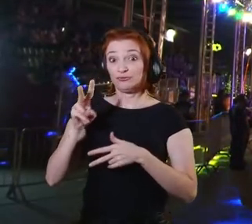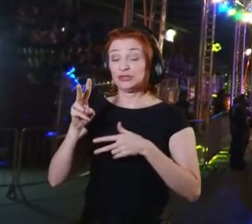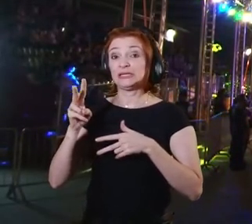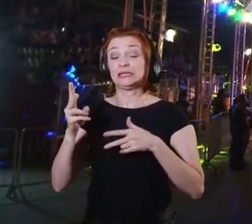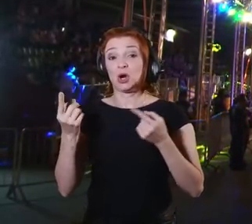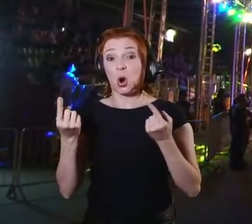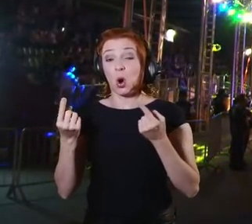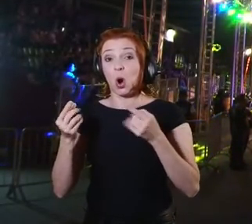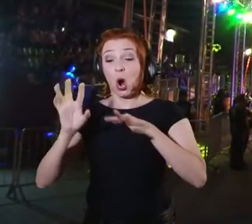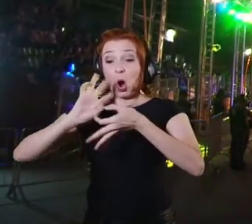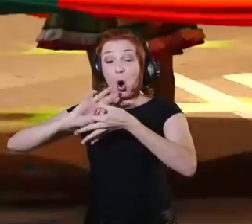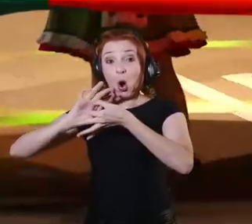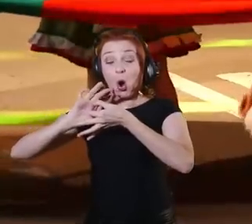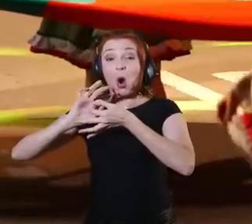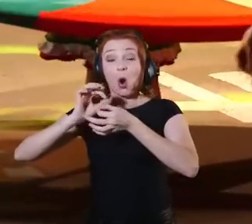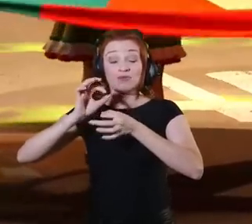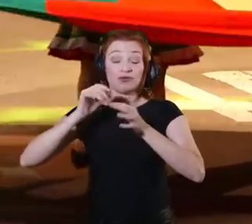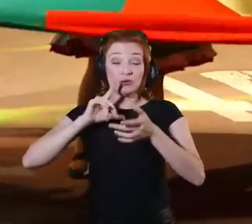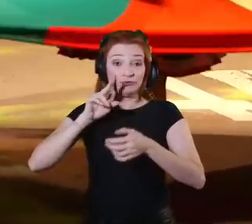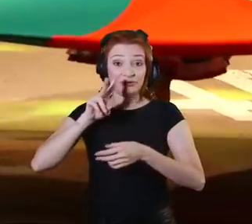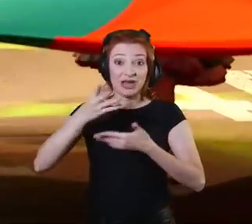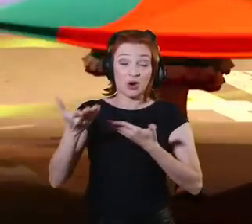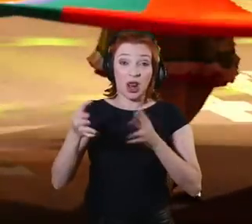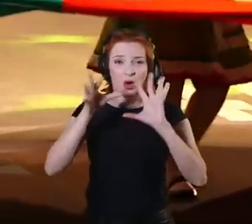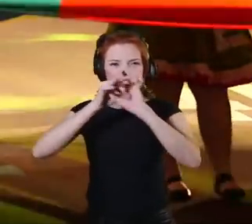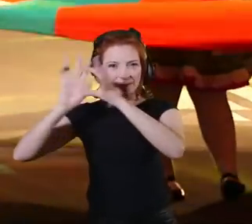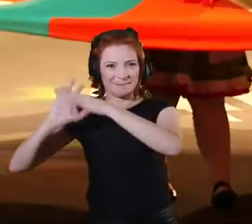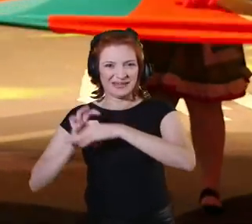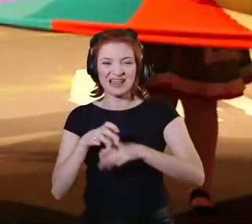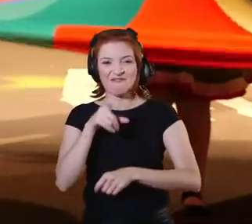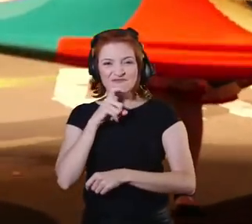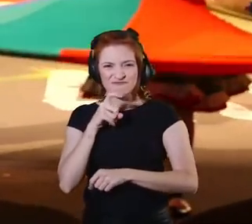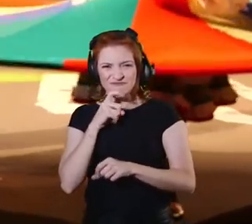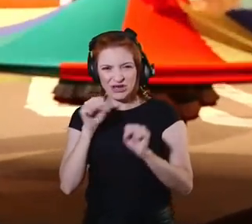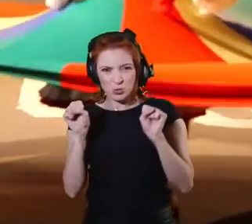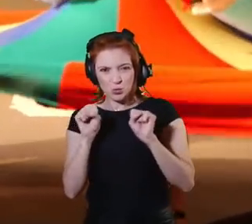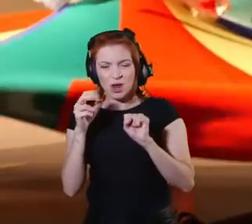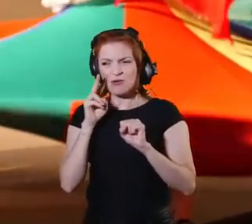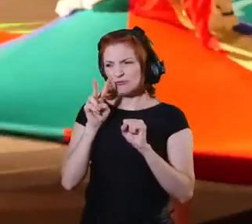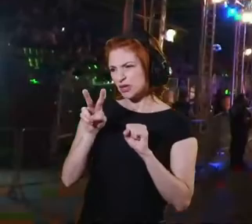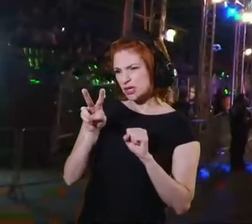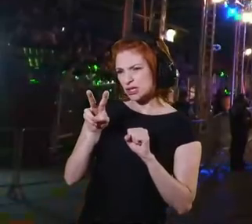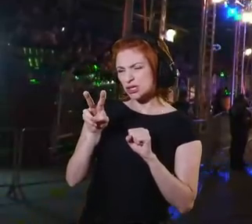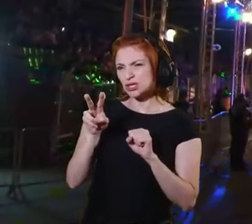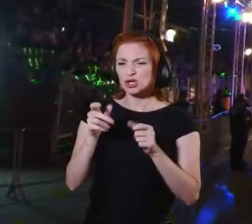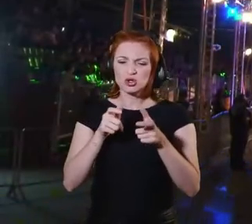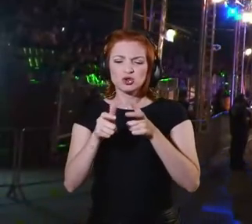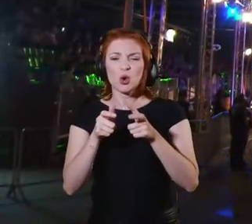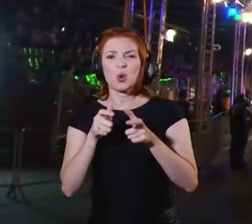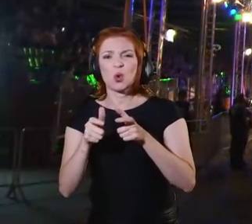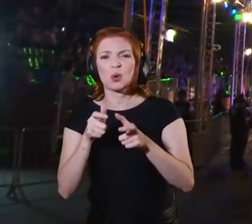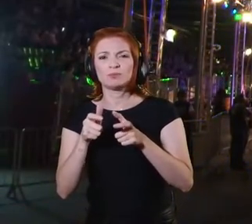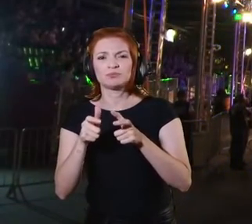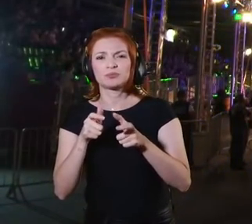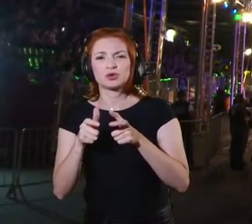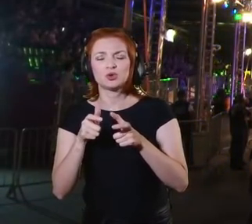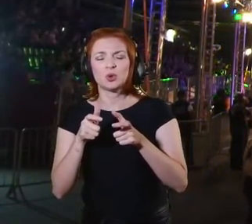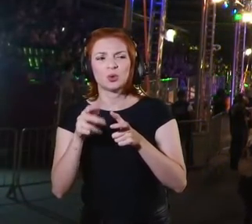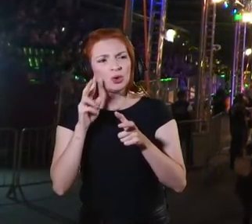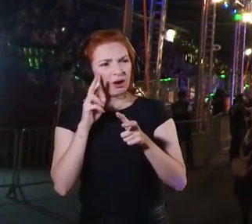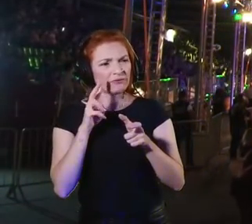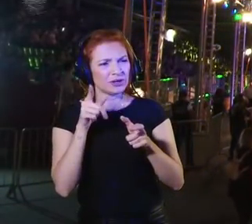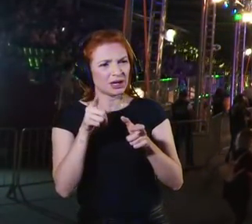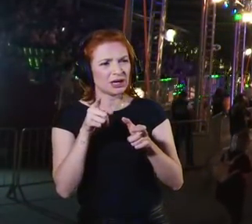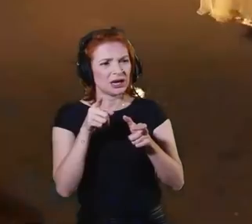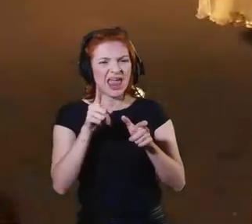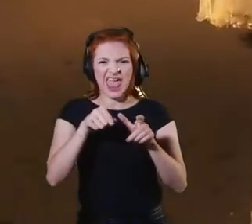vão relembrar na sua mente. Tem um jogo que agora não me vem à mente. Talvez a Kátia saiba ou o